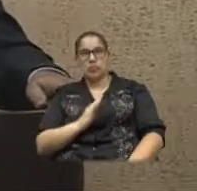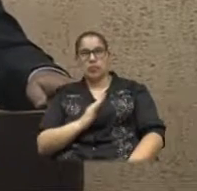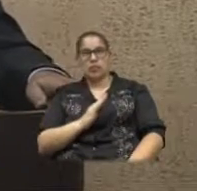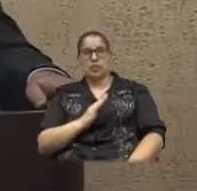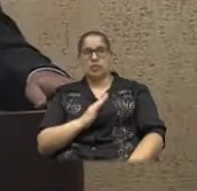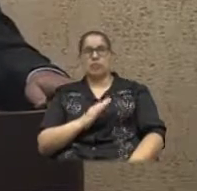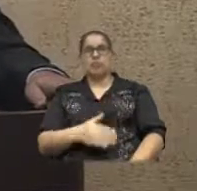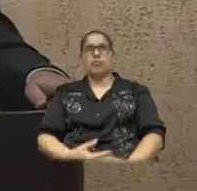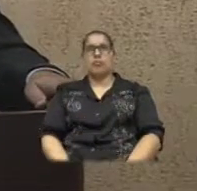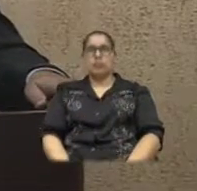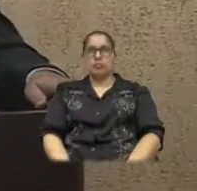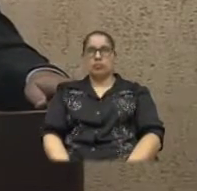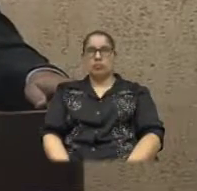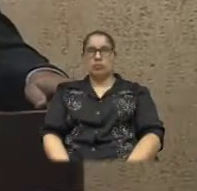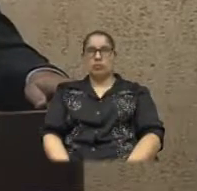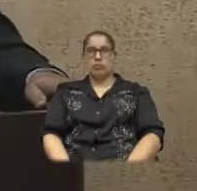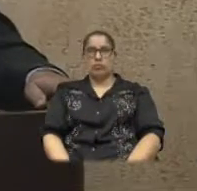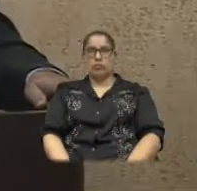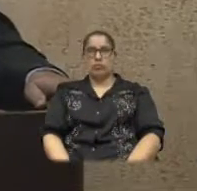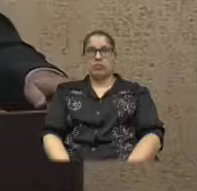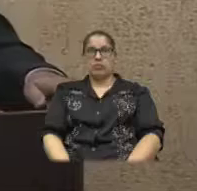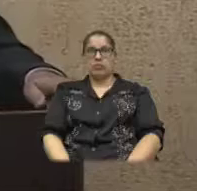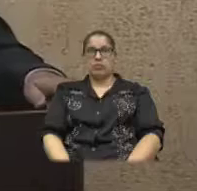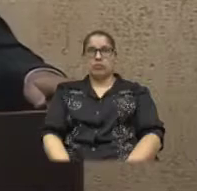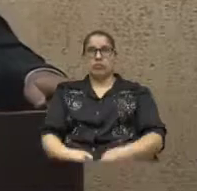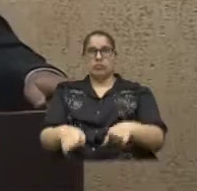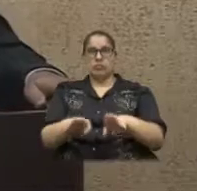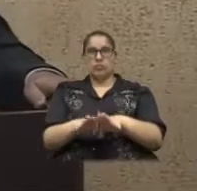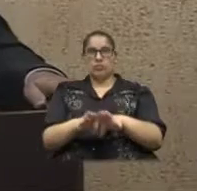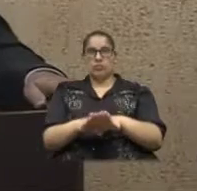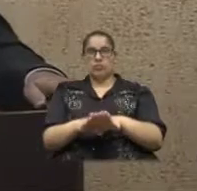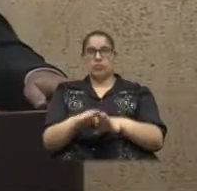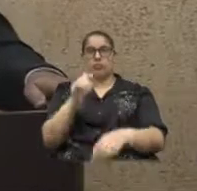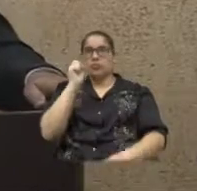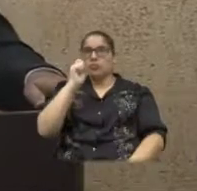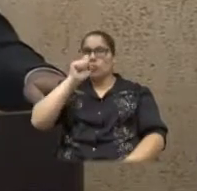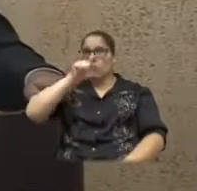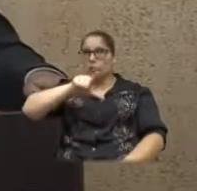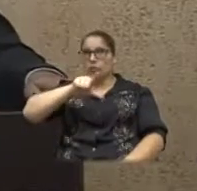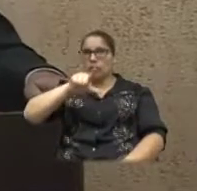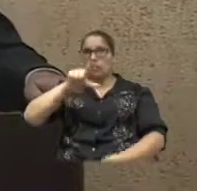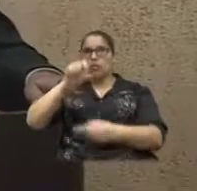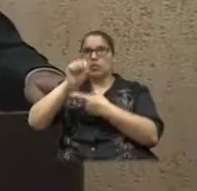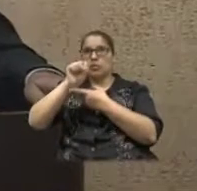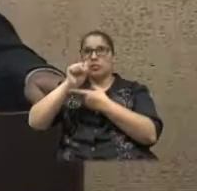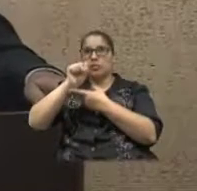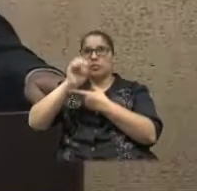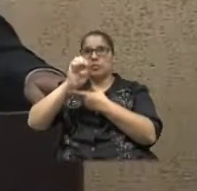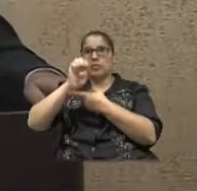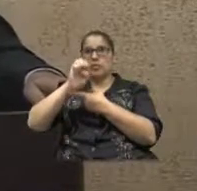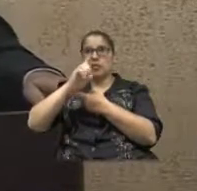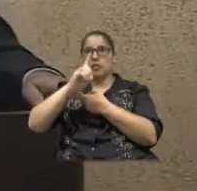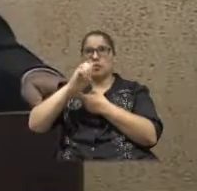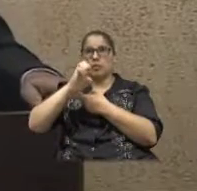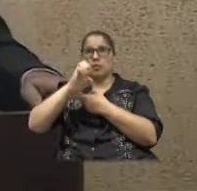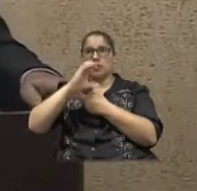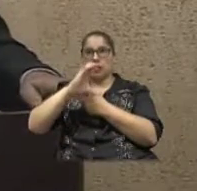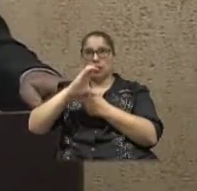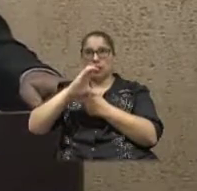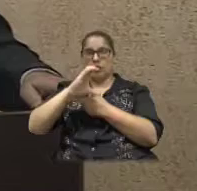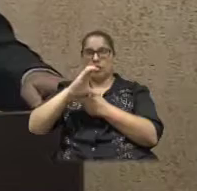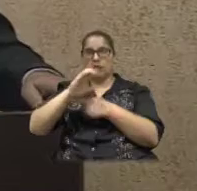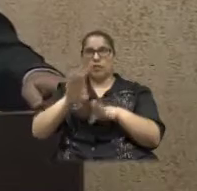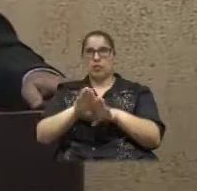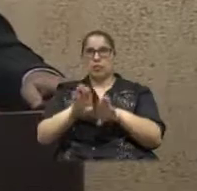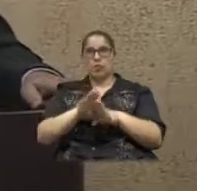ofensa ao SEDECA, houve uma ofensa aos direitos